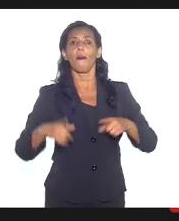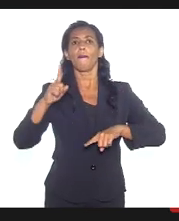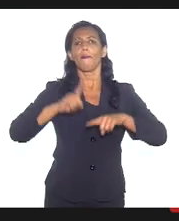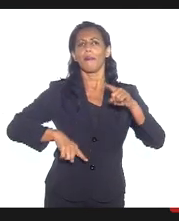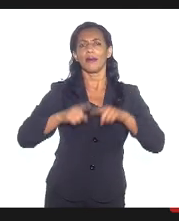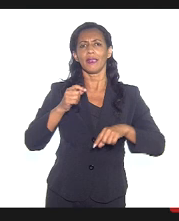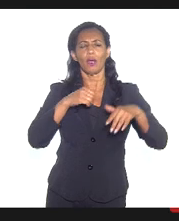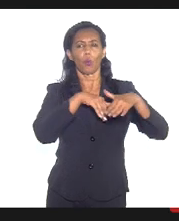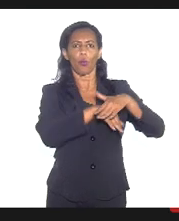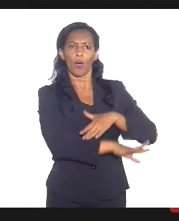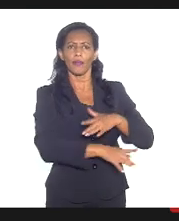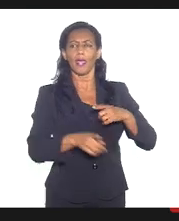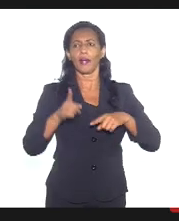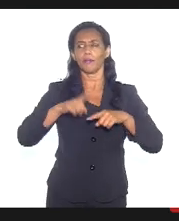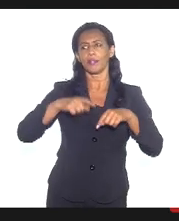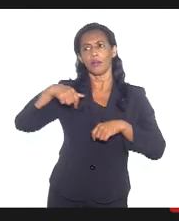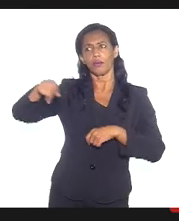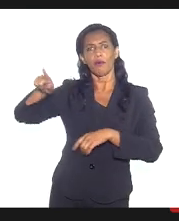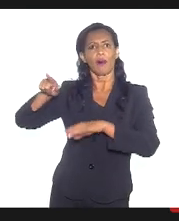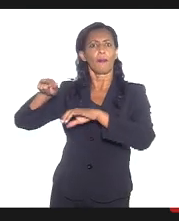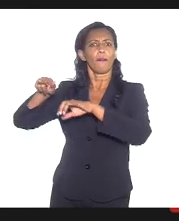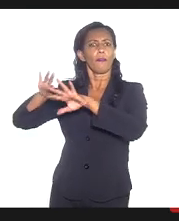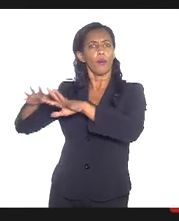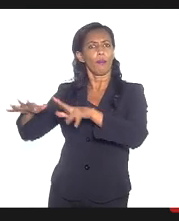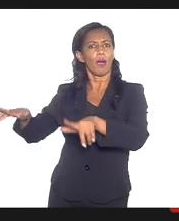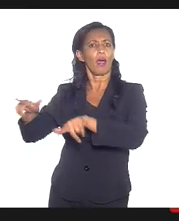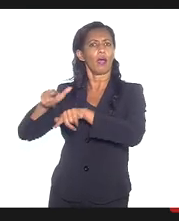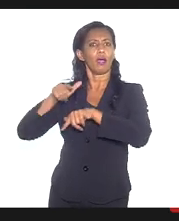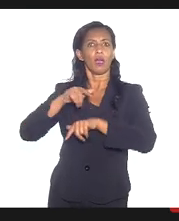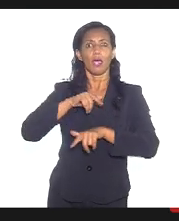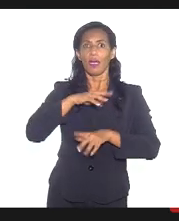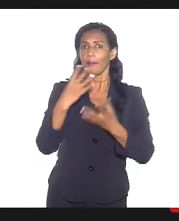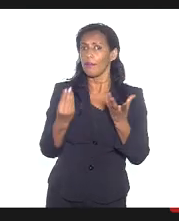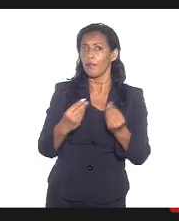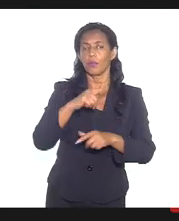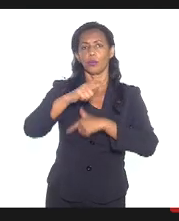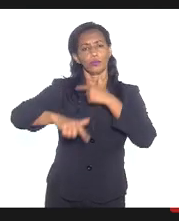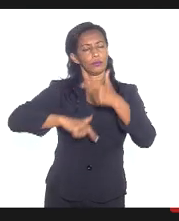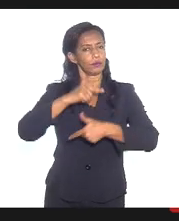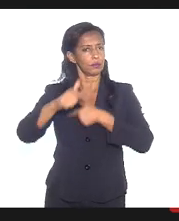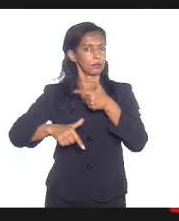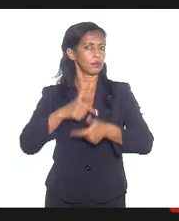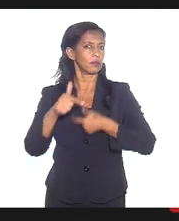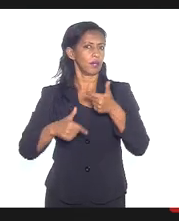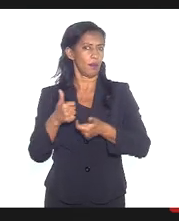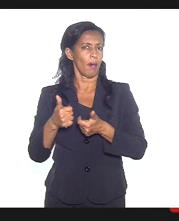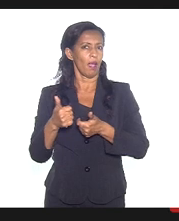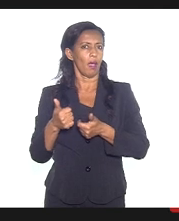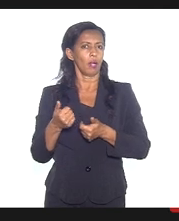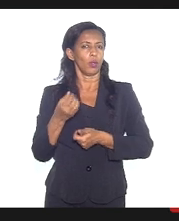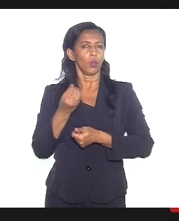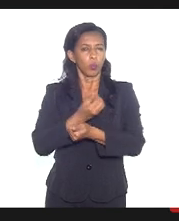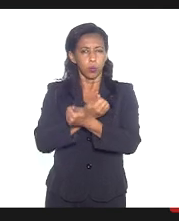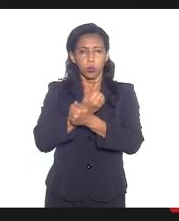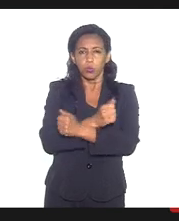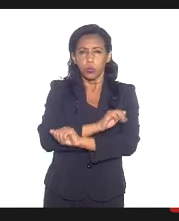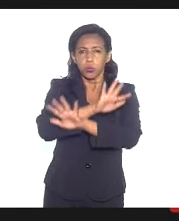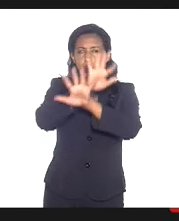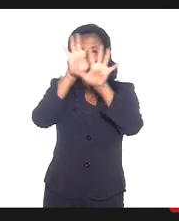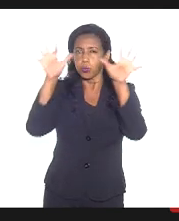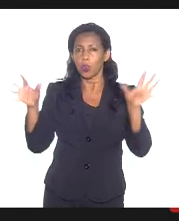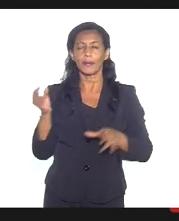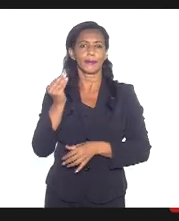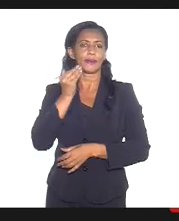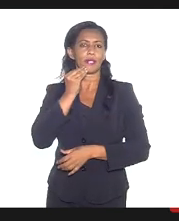em estoque, materiais que vão para o mar, enfim, é um mundo de trabalho que está sendo feito para dar visibilidade, confiança,